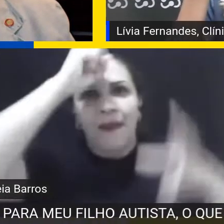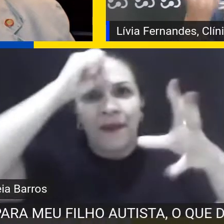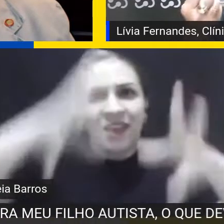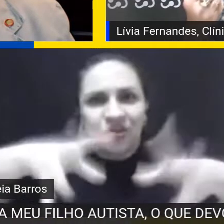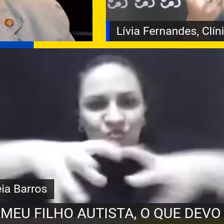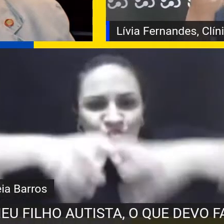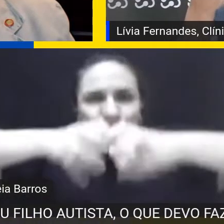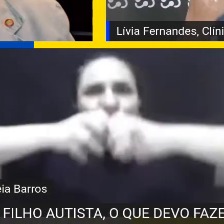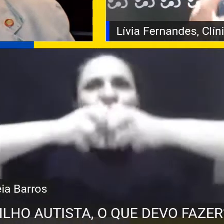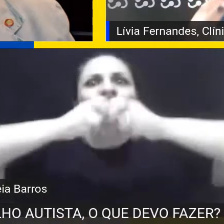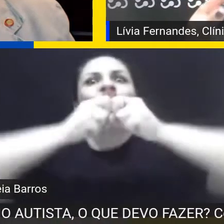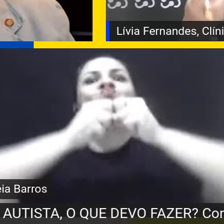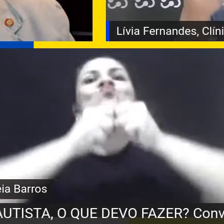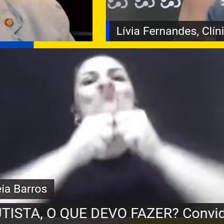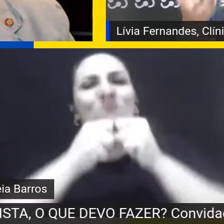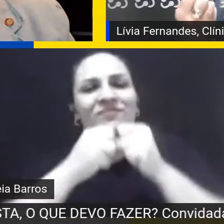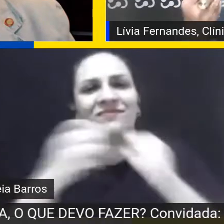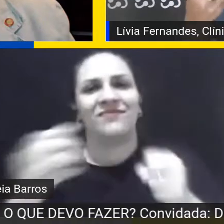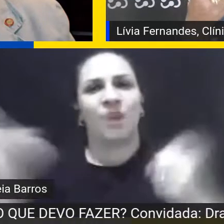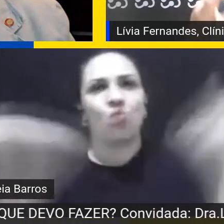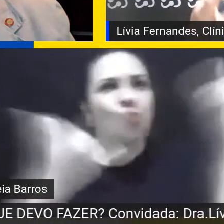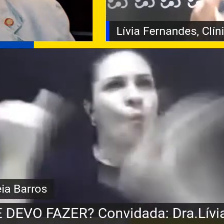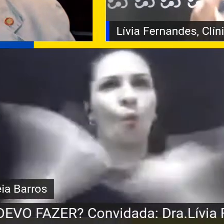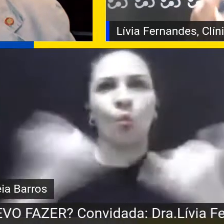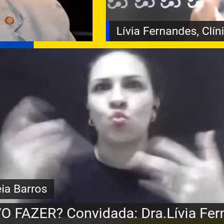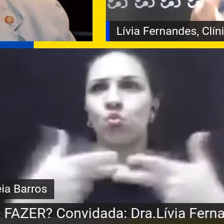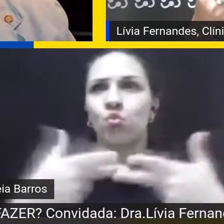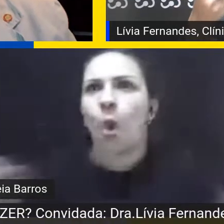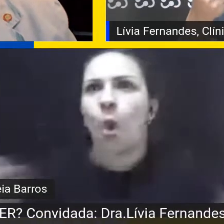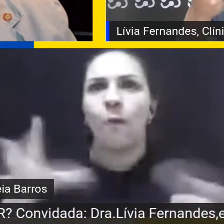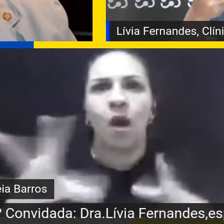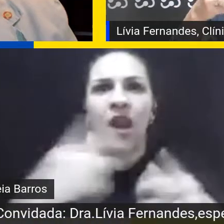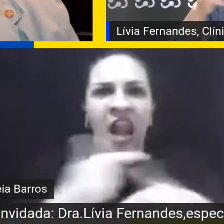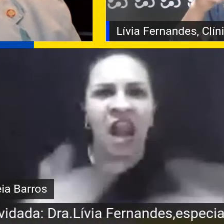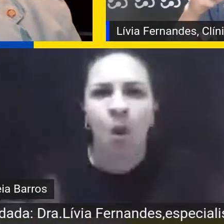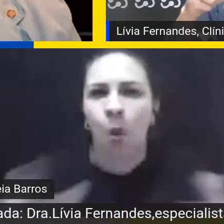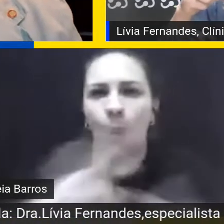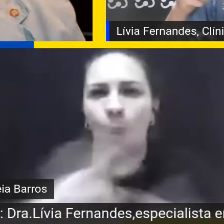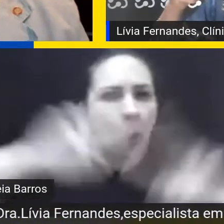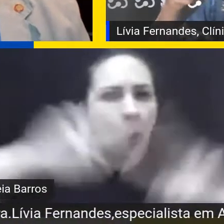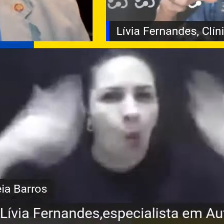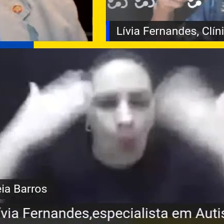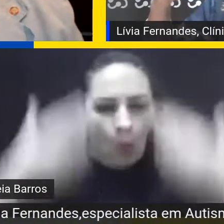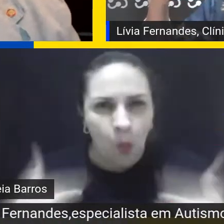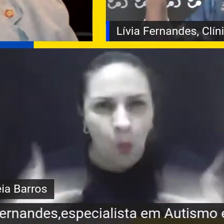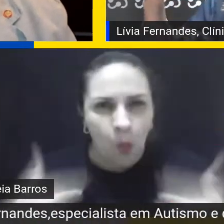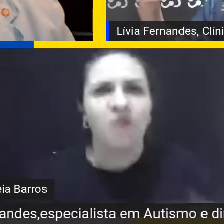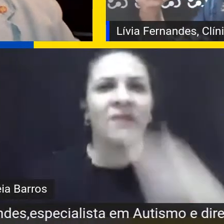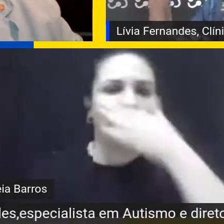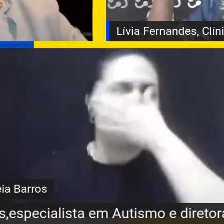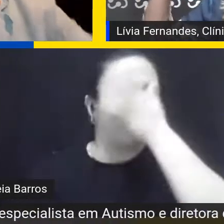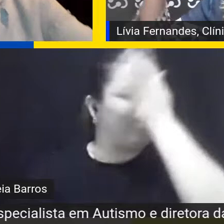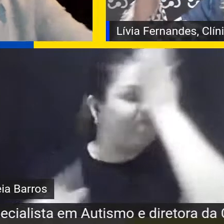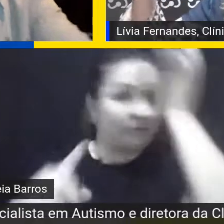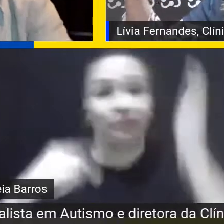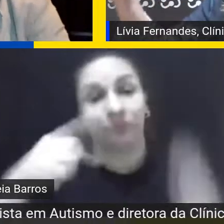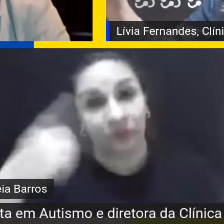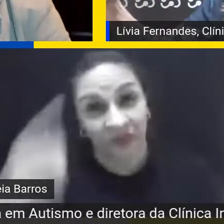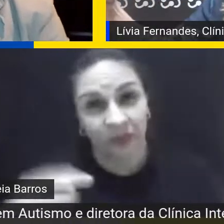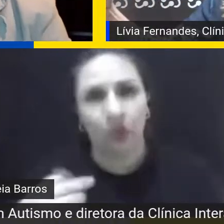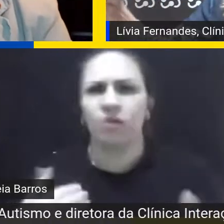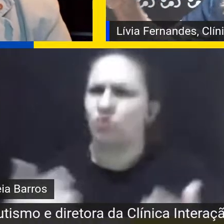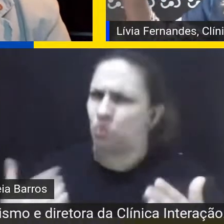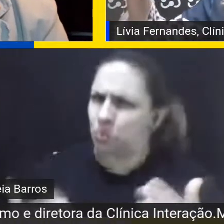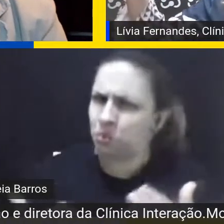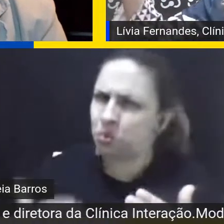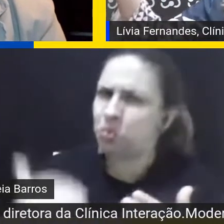aprender novos ensinamentos, línguas, comportamentos, e depois de um pouquinho vai avançando, a outra